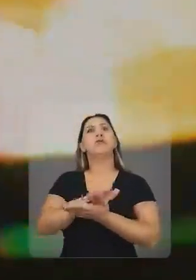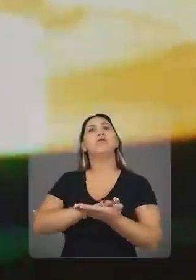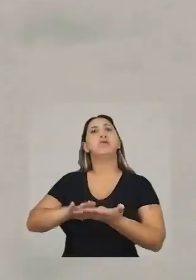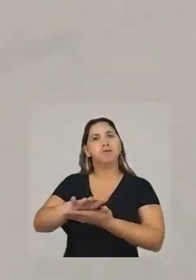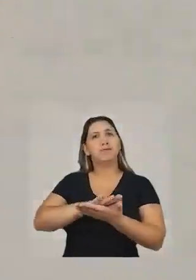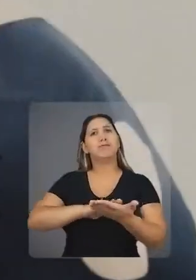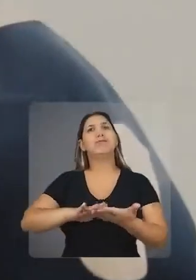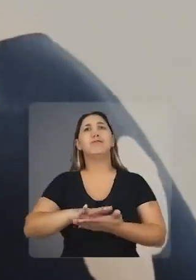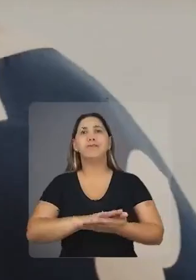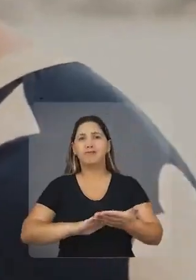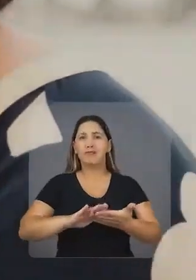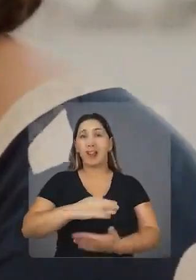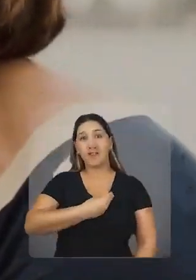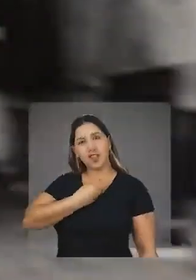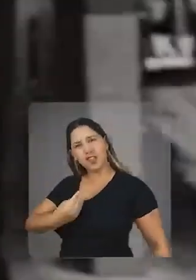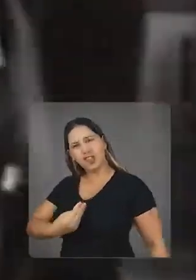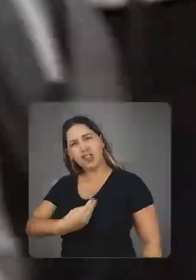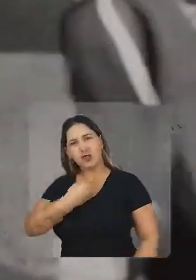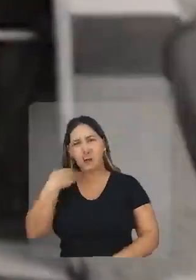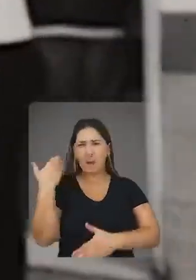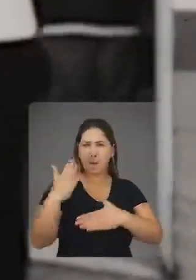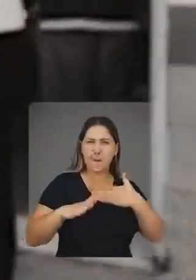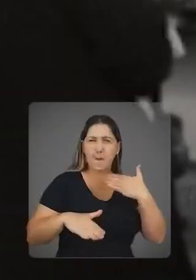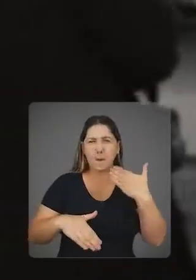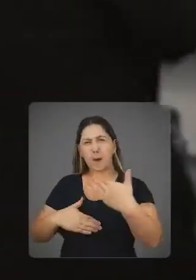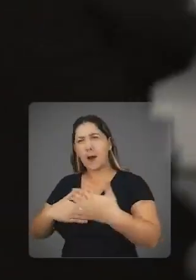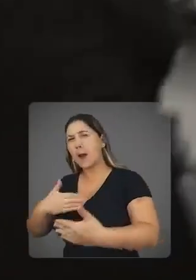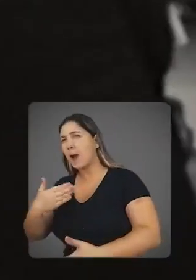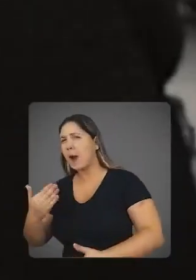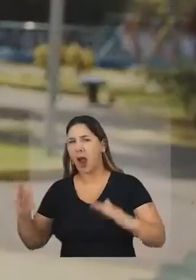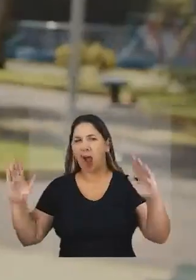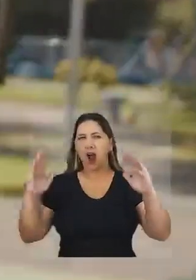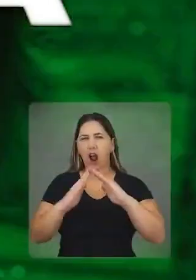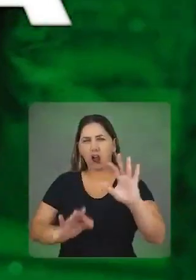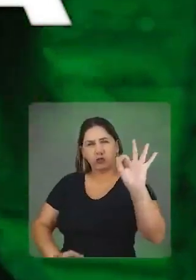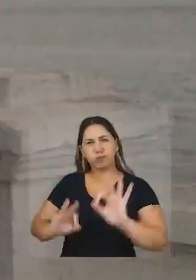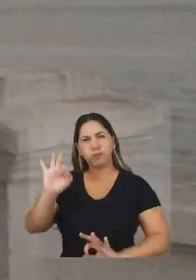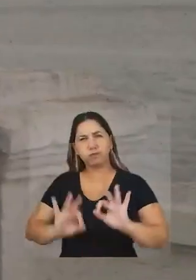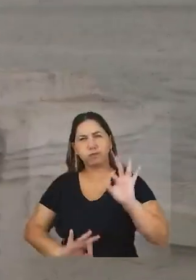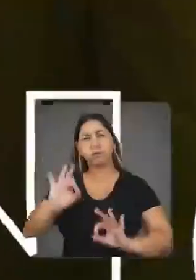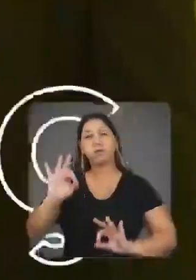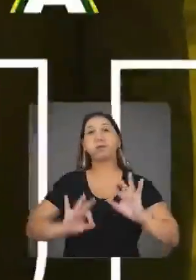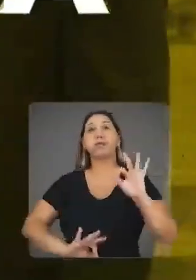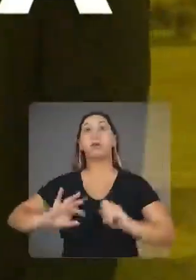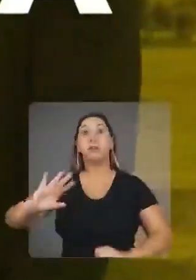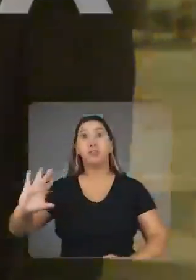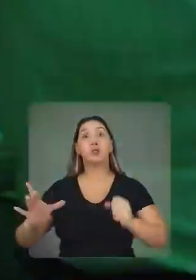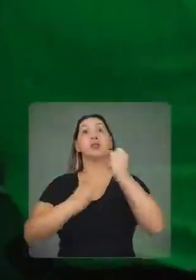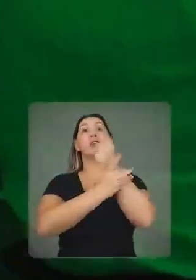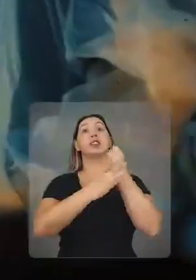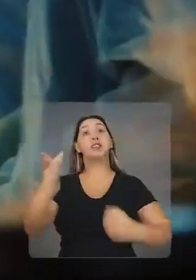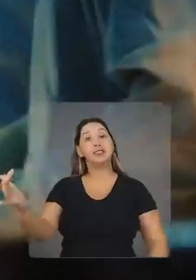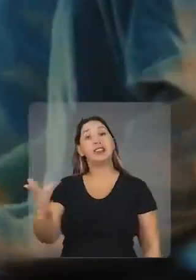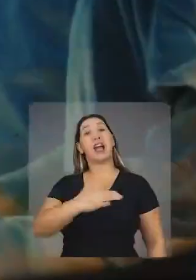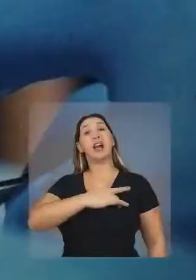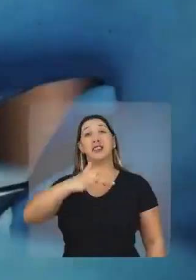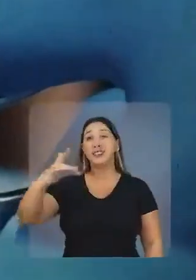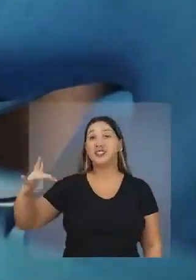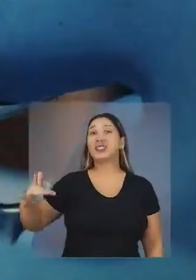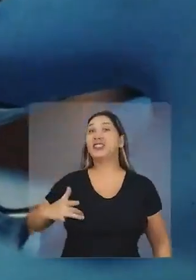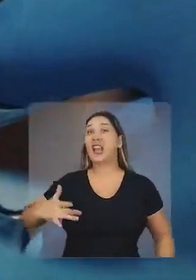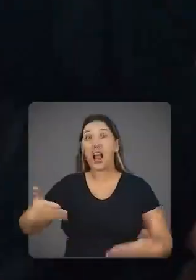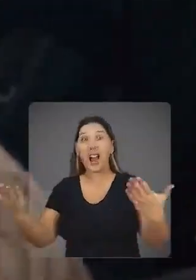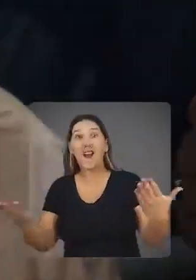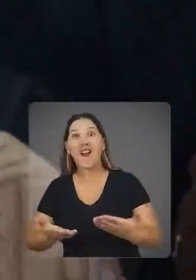faltar. Para a vida fluir, sem causa e confusão, botar ordem na casa é agora, meu irmão. Na segurança e na saúde, um novo tempo